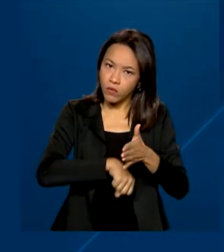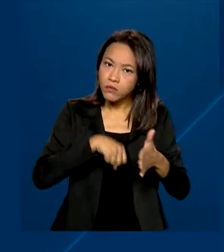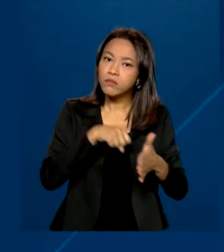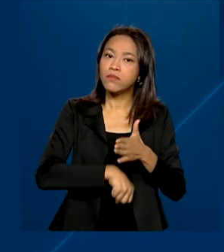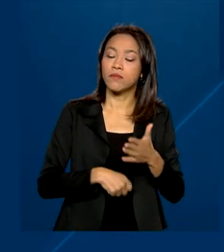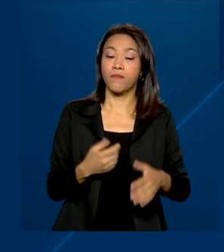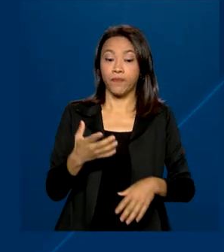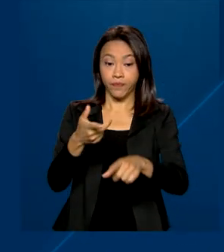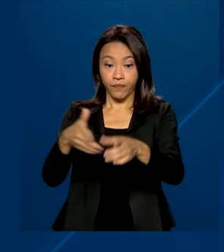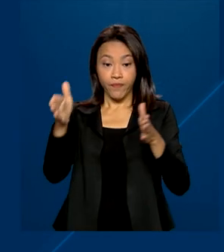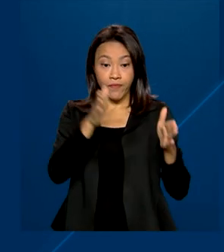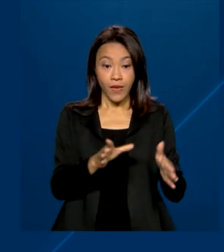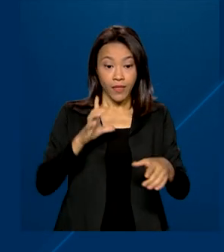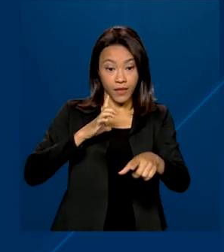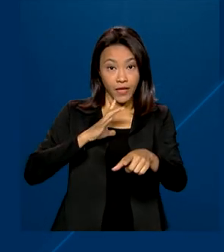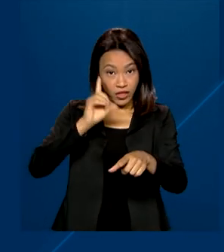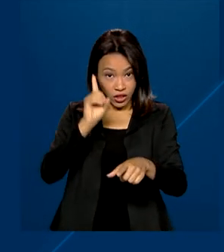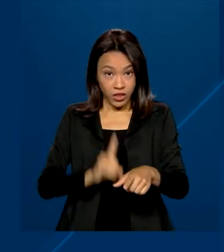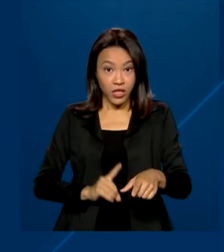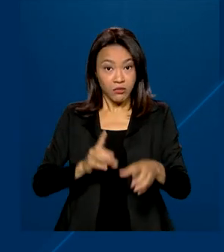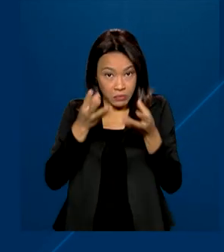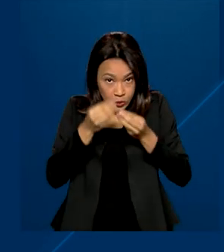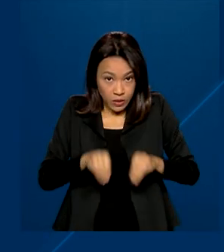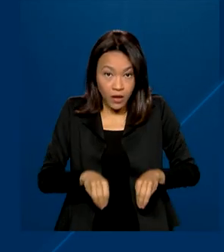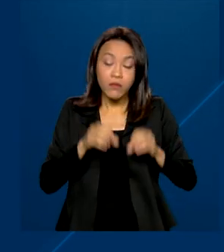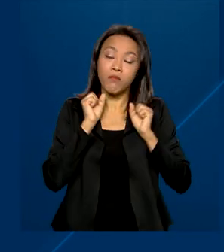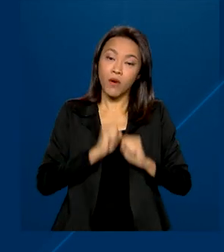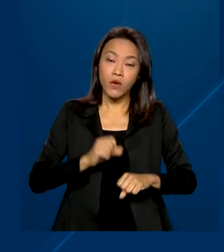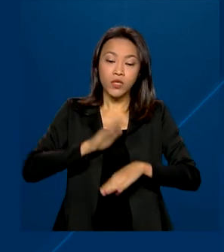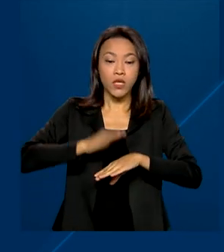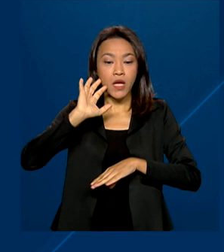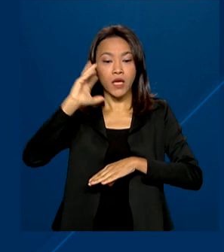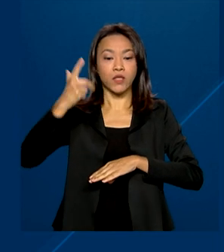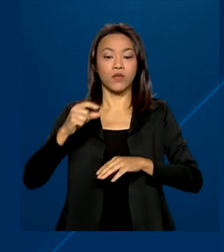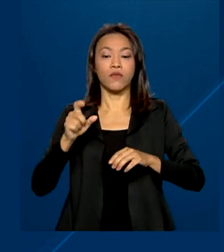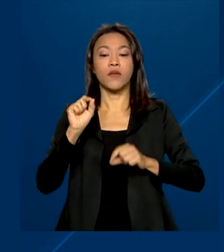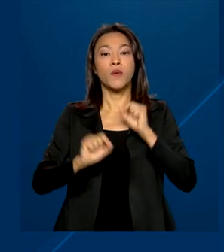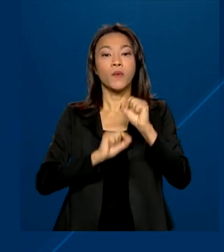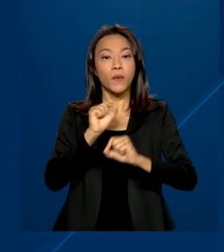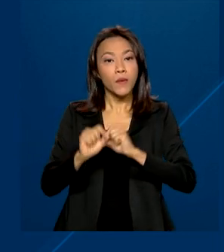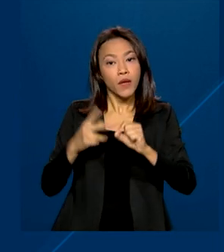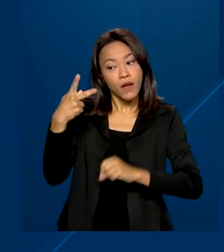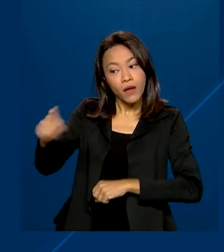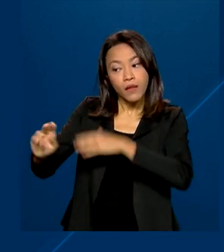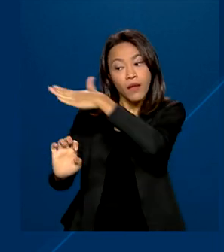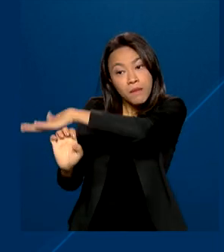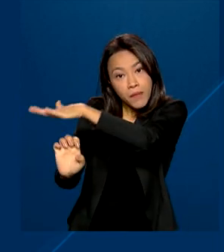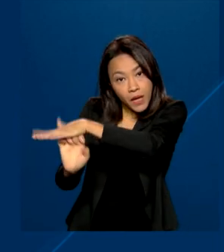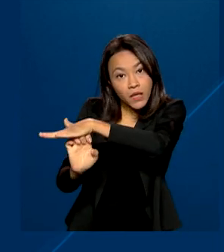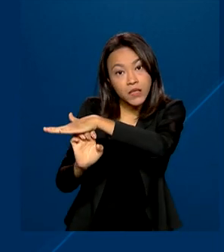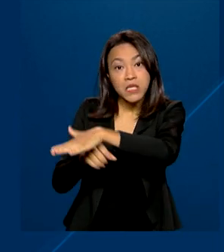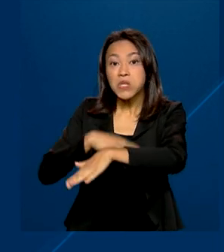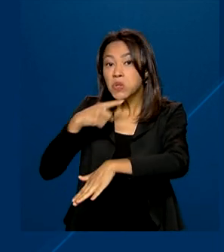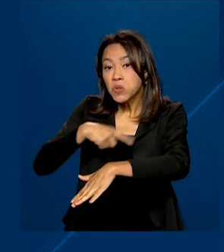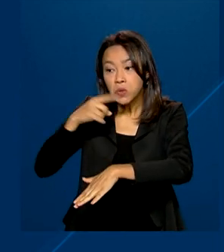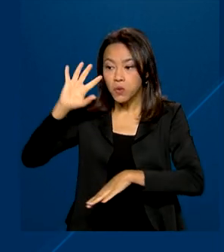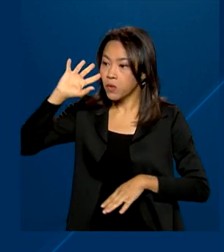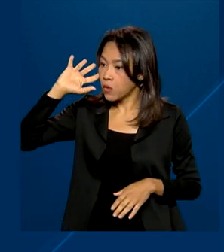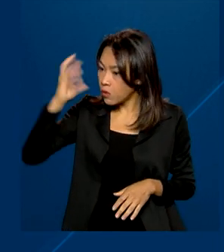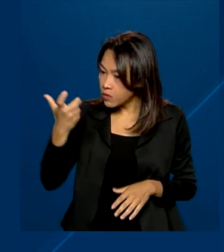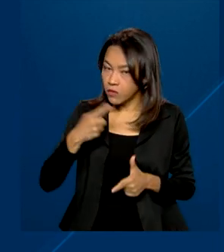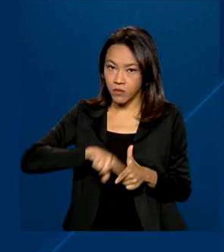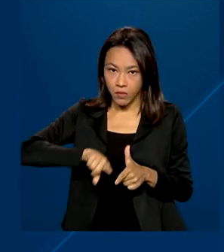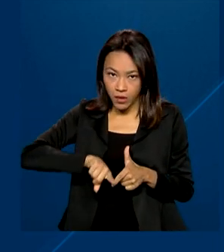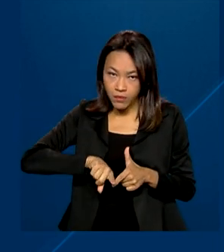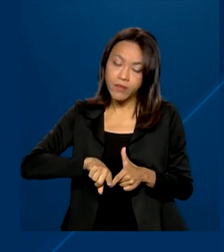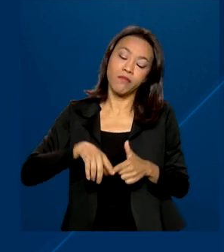tiver algum direito violado pode tentar resolver a questão nos canais de atendimento da própria empresa. Caso o problema não seja